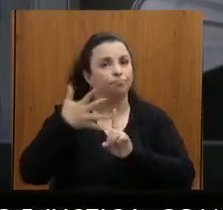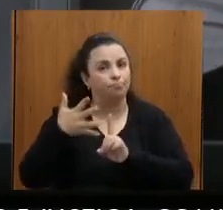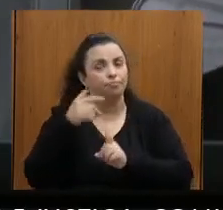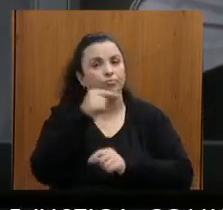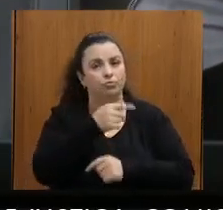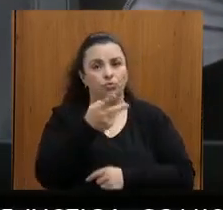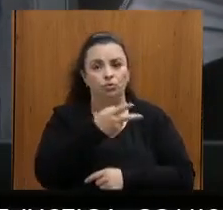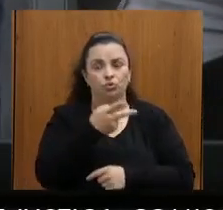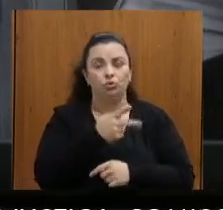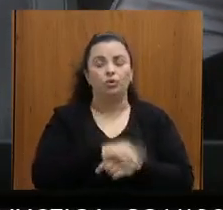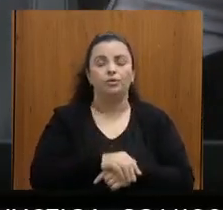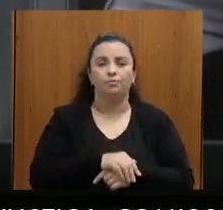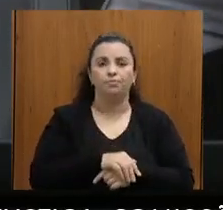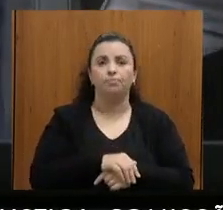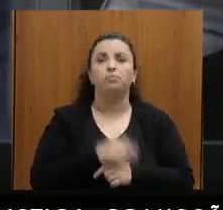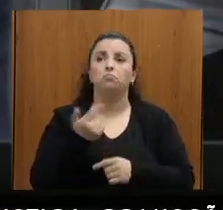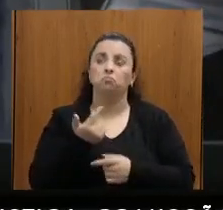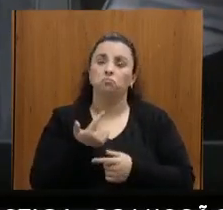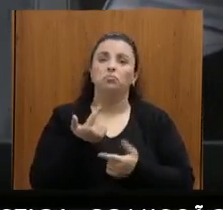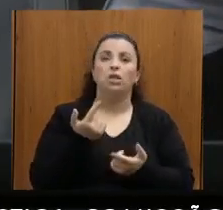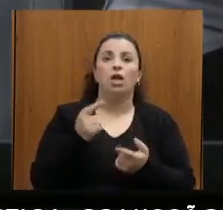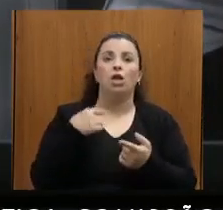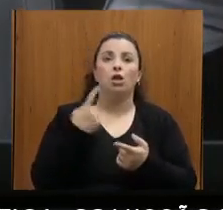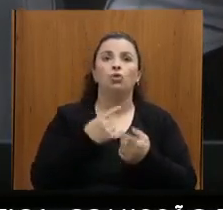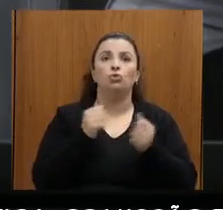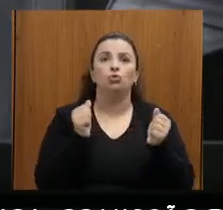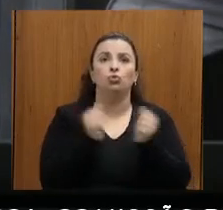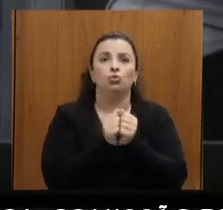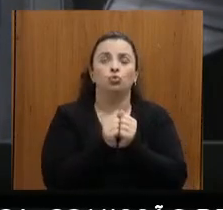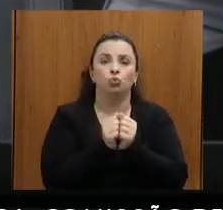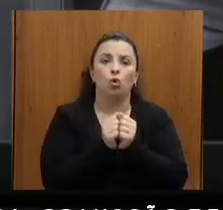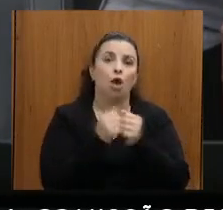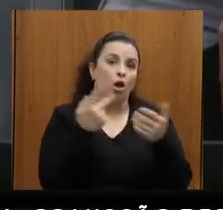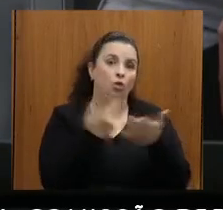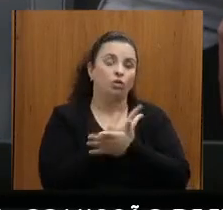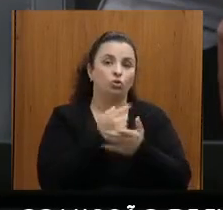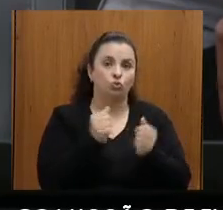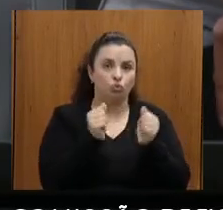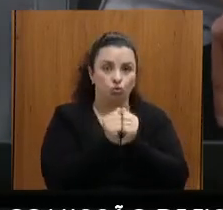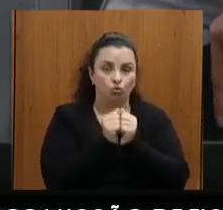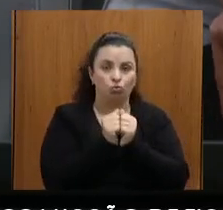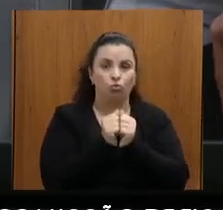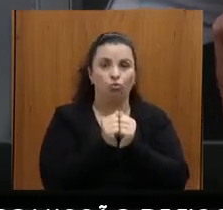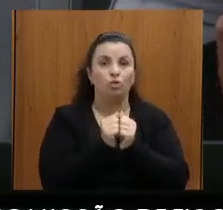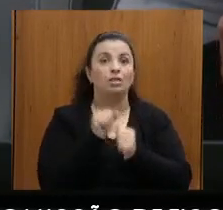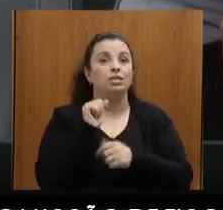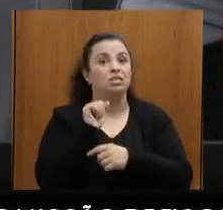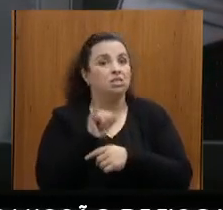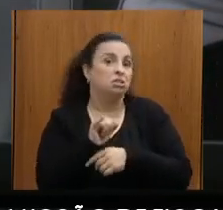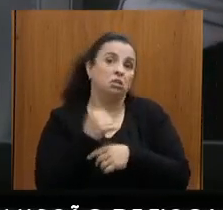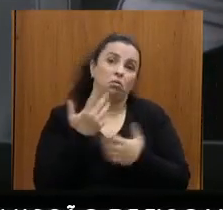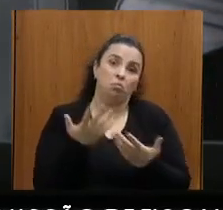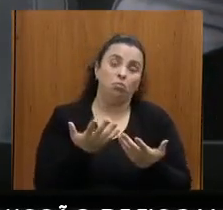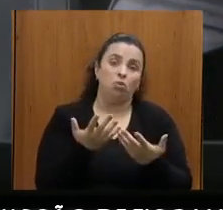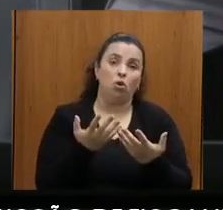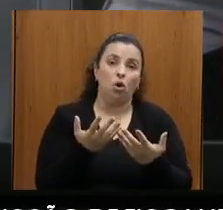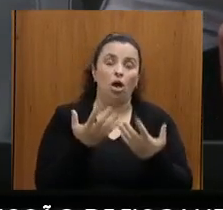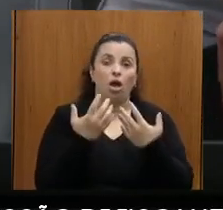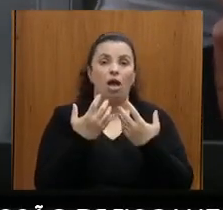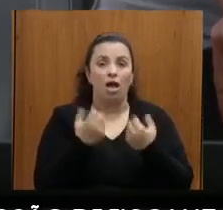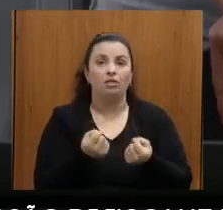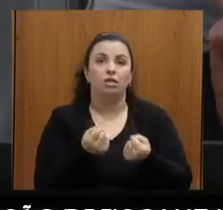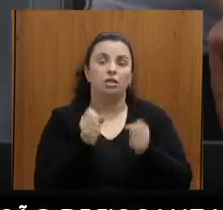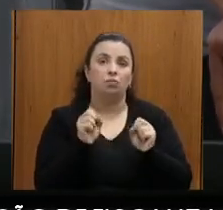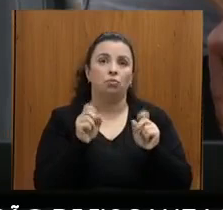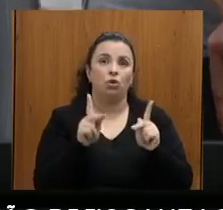A ideia é que façamos conjuntamente se não houver... Vamos fazer uma inovação